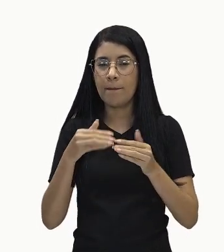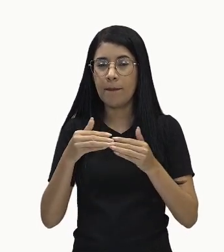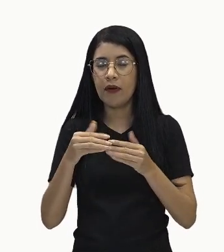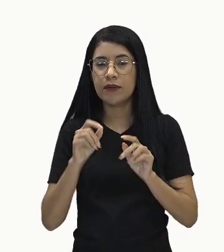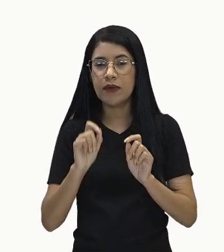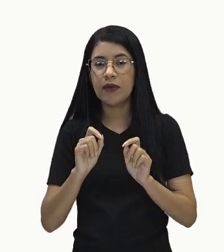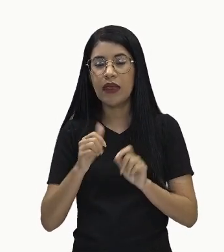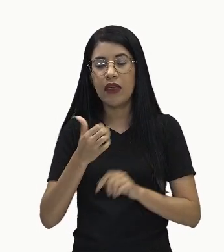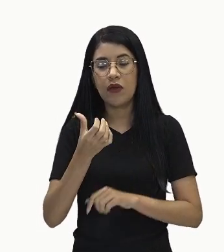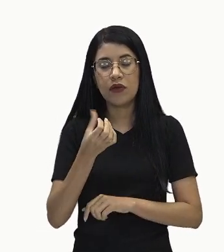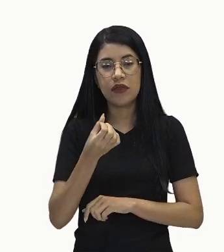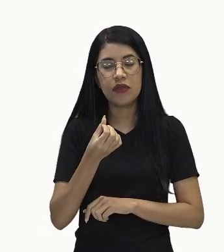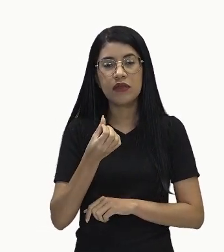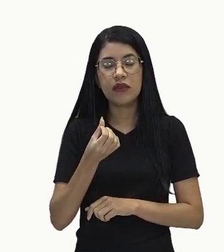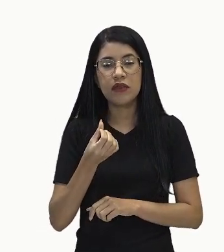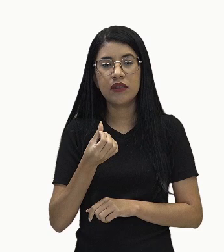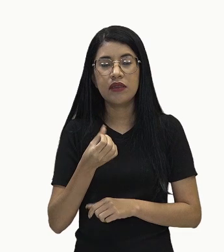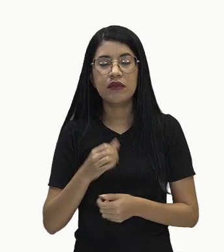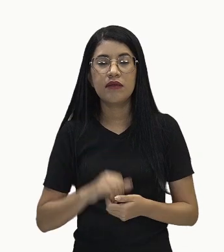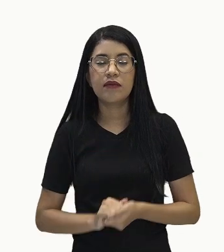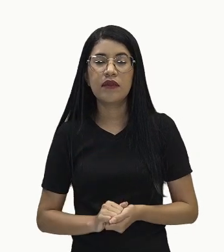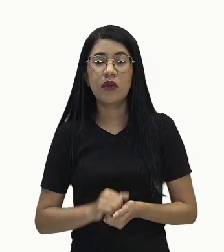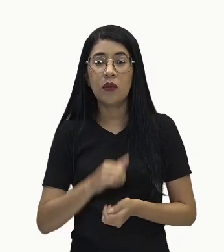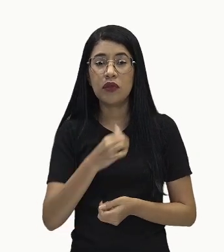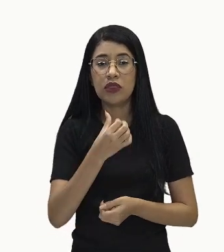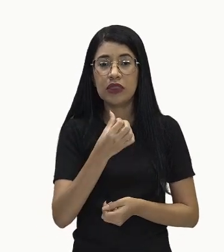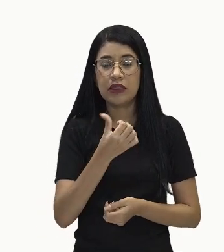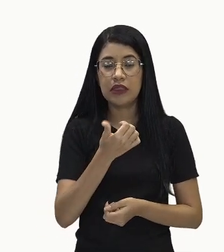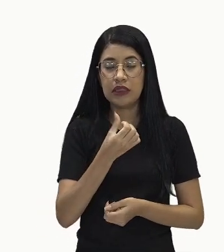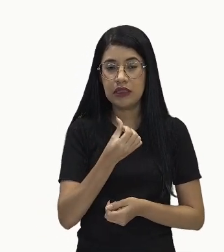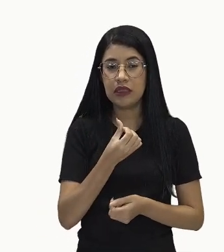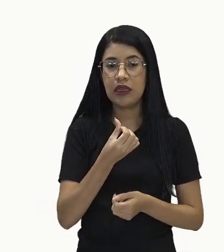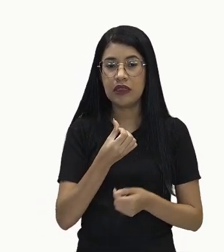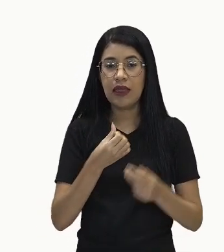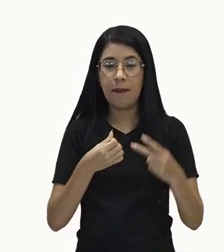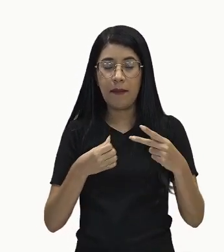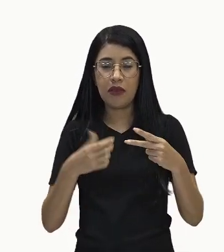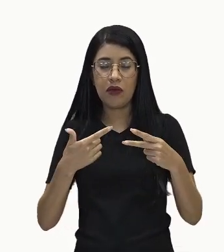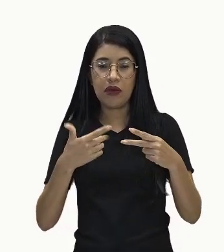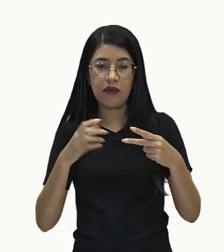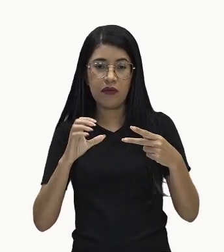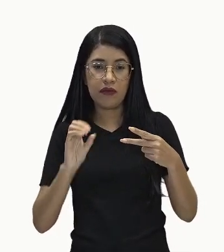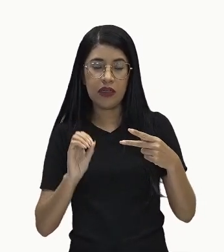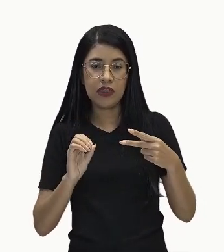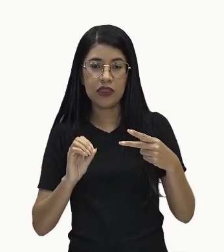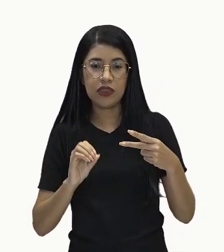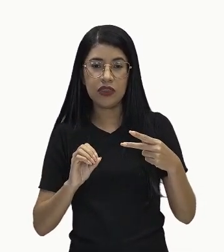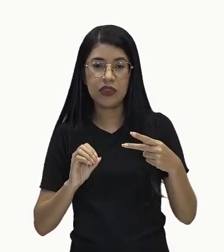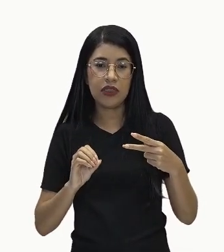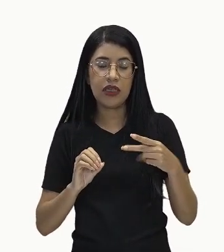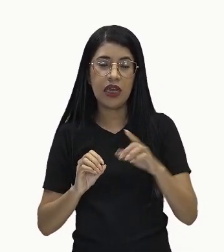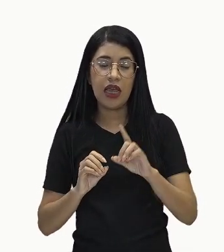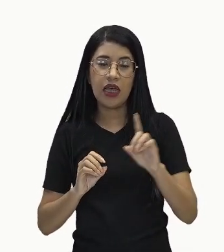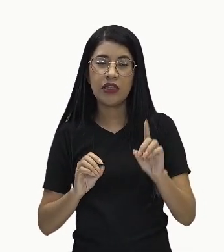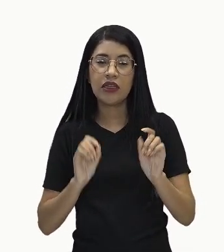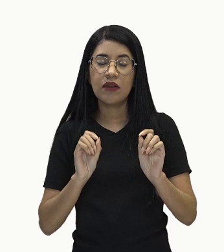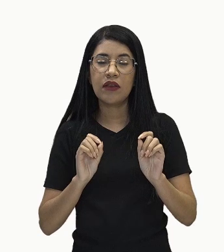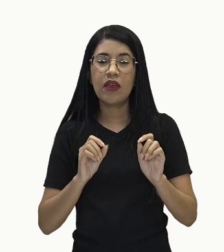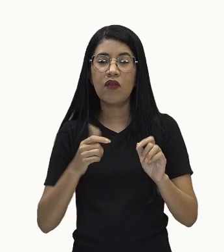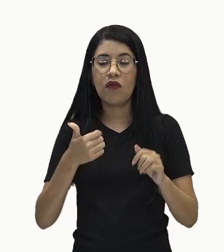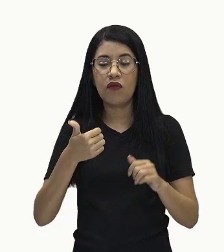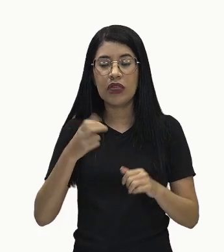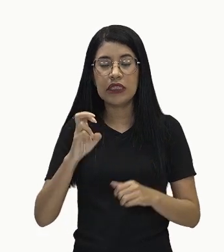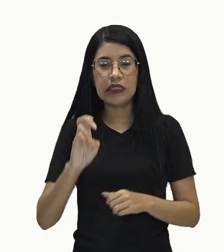é o quadrado perfeito mais próximo? É o 16. 16 é menor que